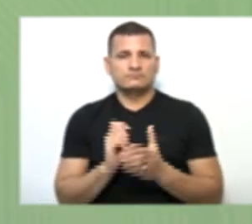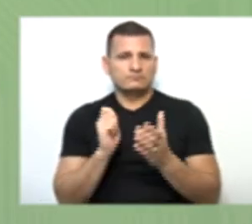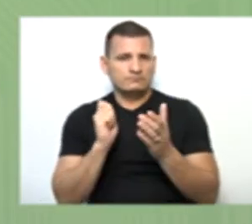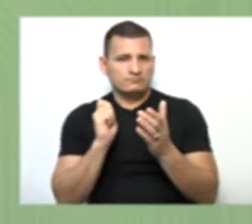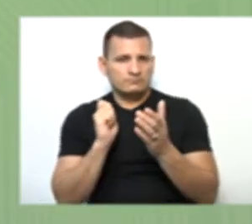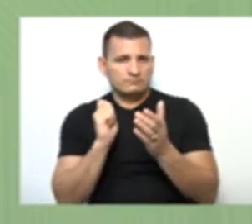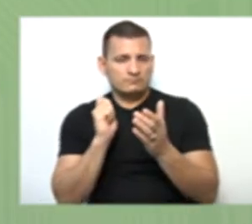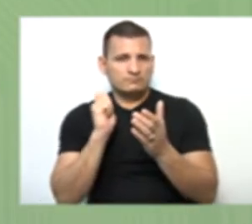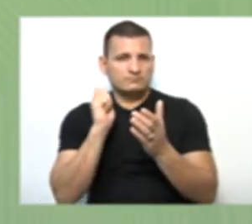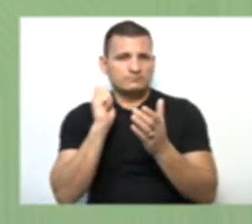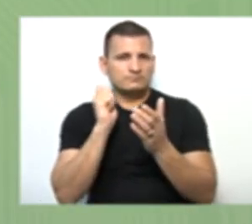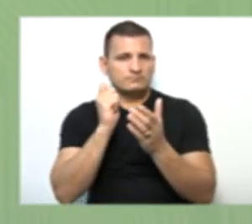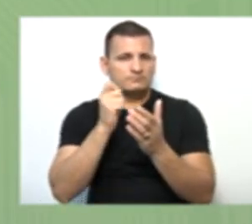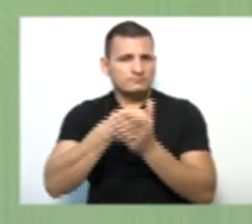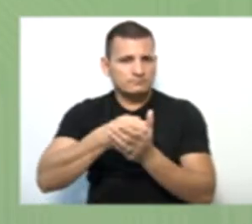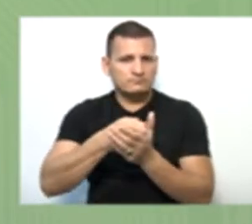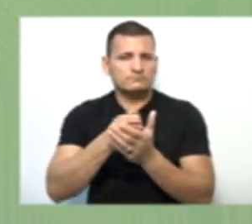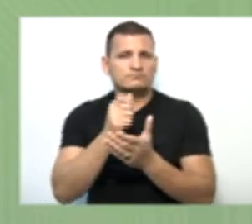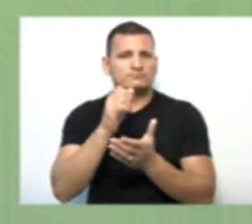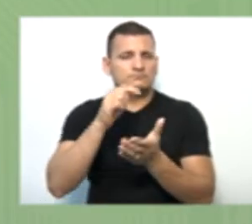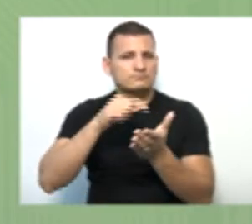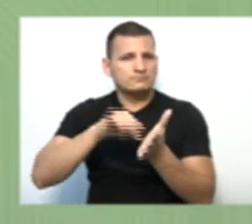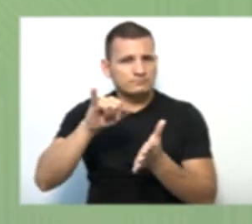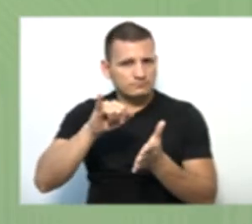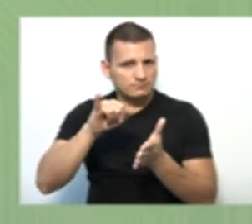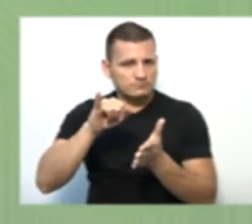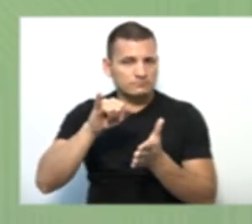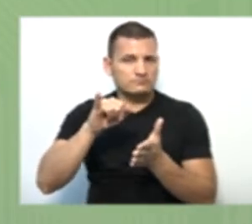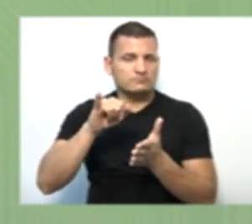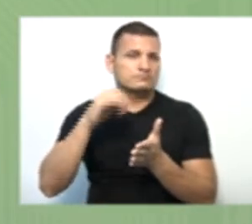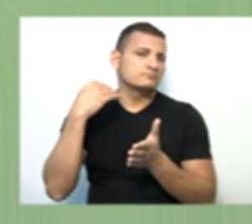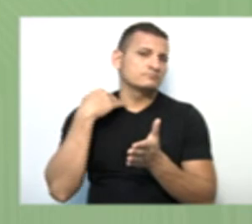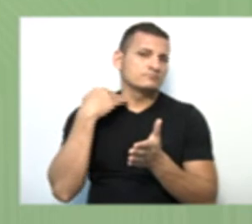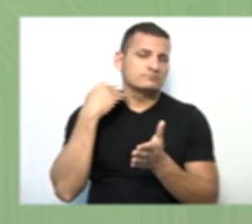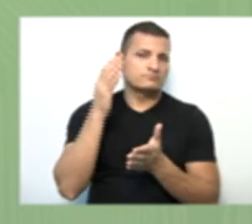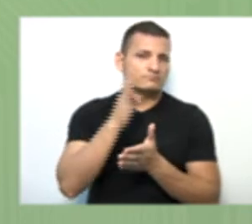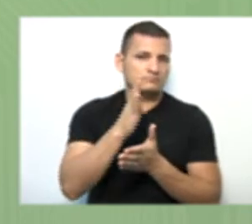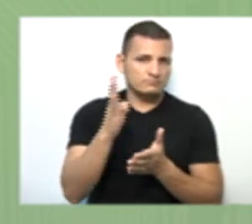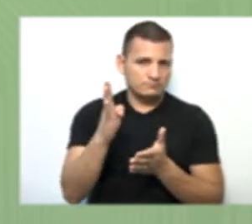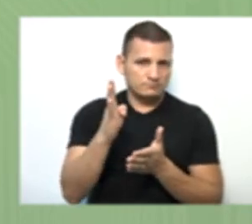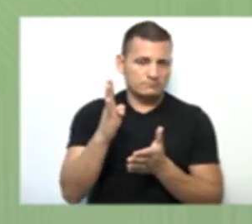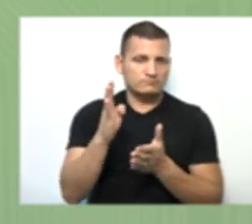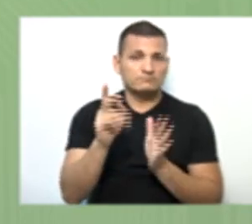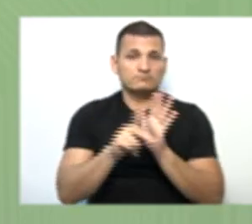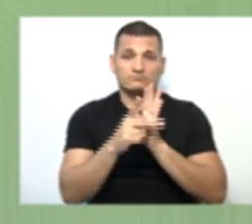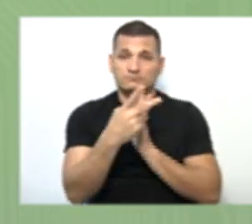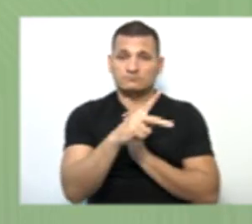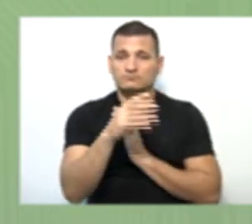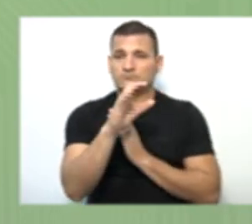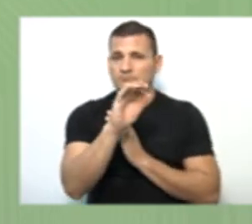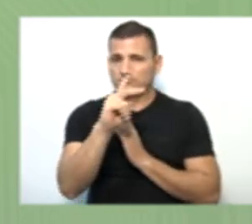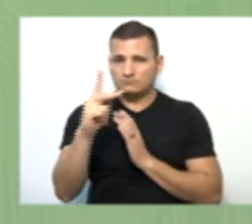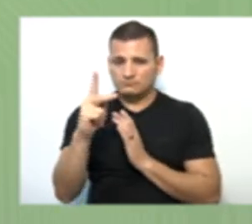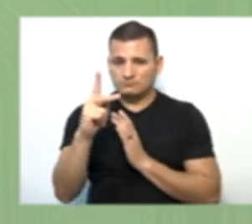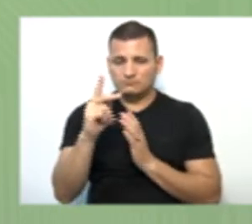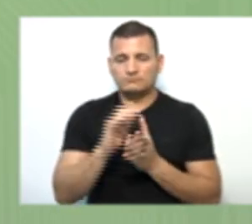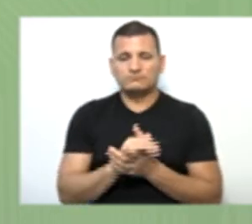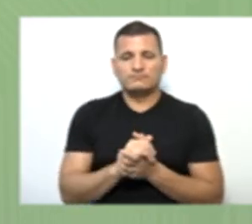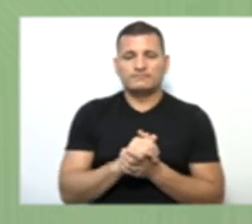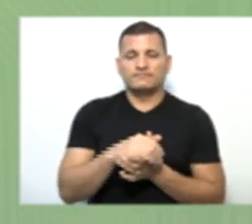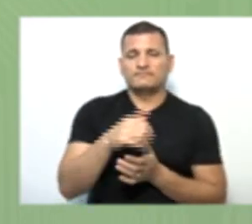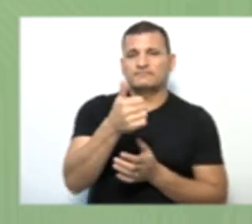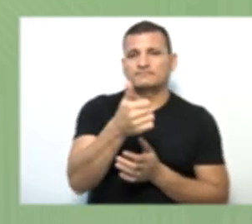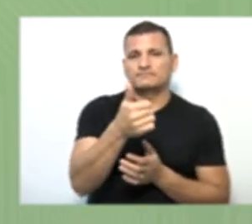a pagar em atraso na conta bancária do Banco do Brasil da cooperativa, sendo 10.000